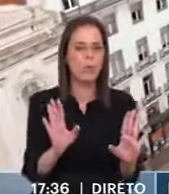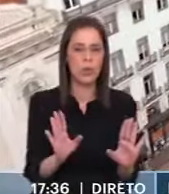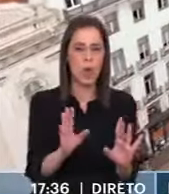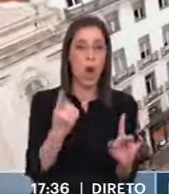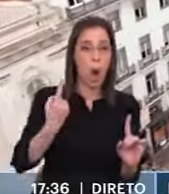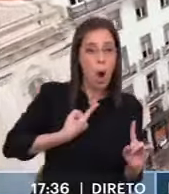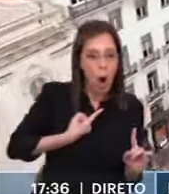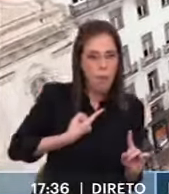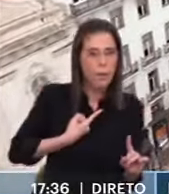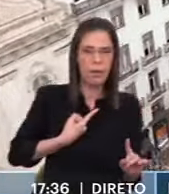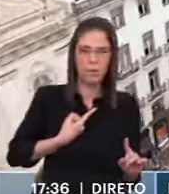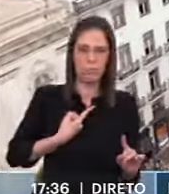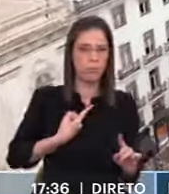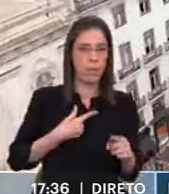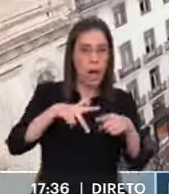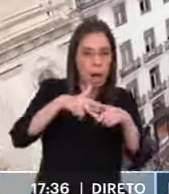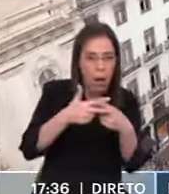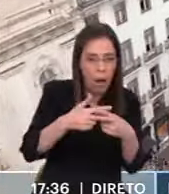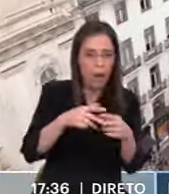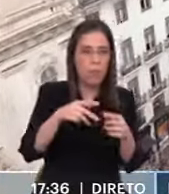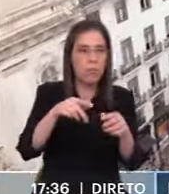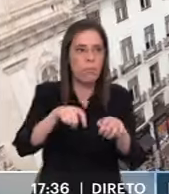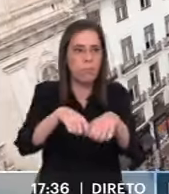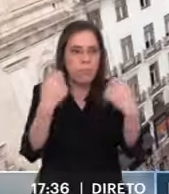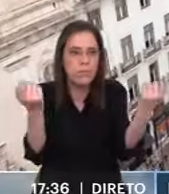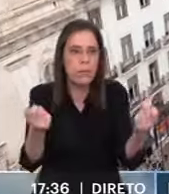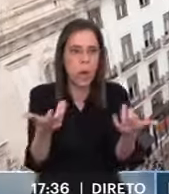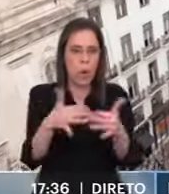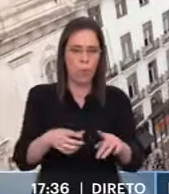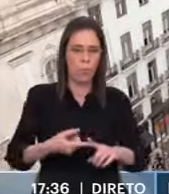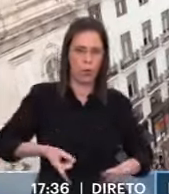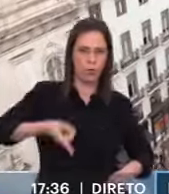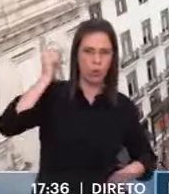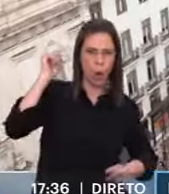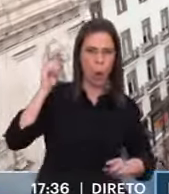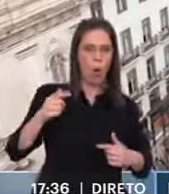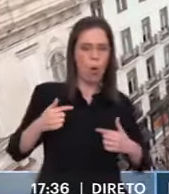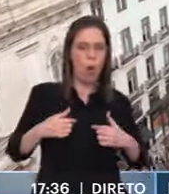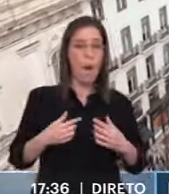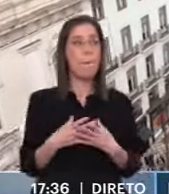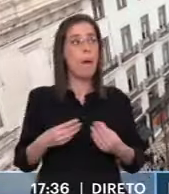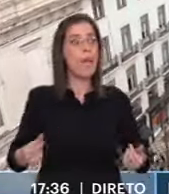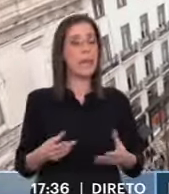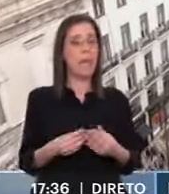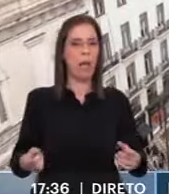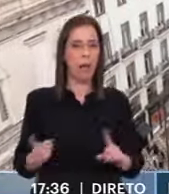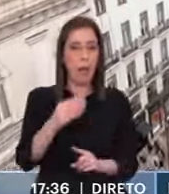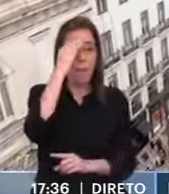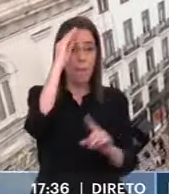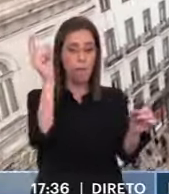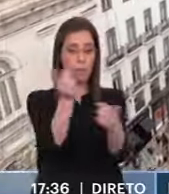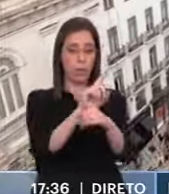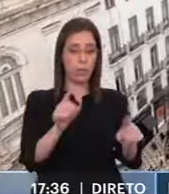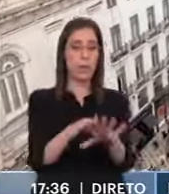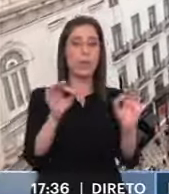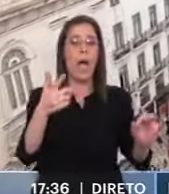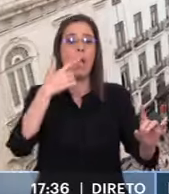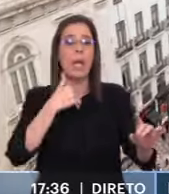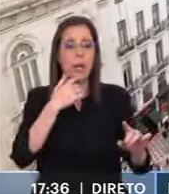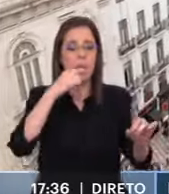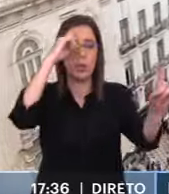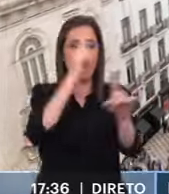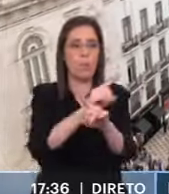a obrigação de consertar, de reparar, de fazer monitorização de material digital. São professores de TIC, como há professores de inglês,